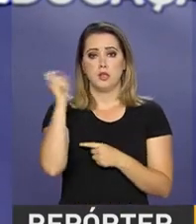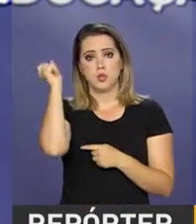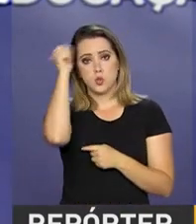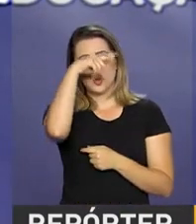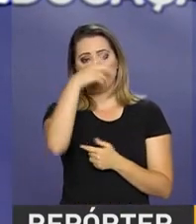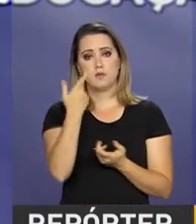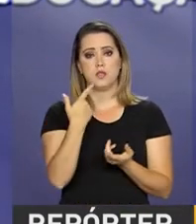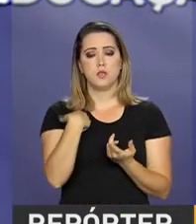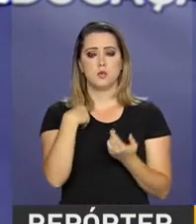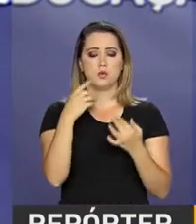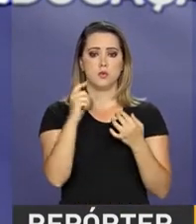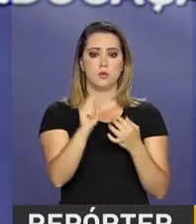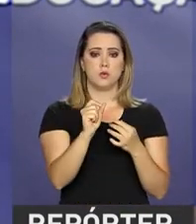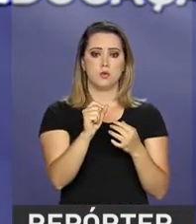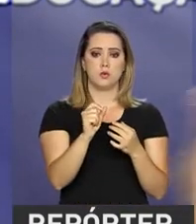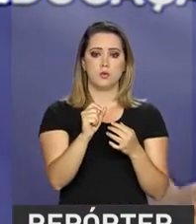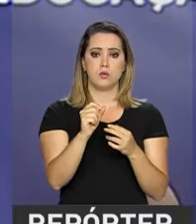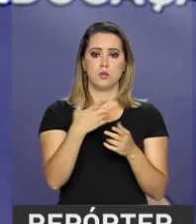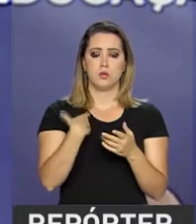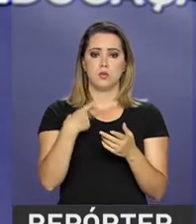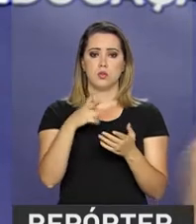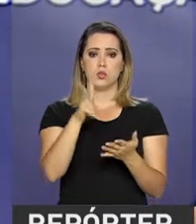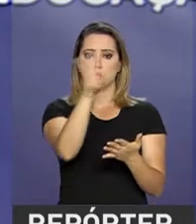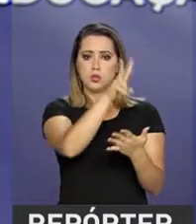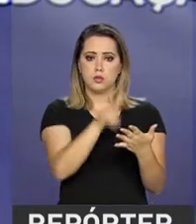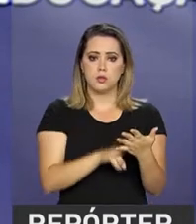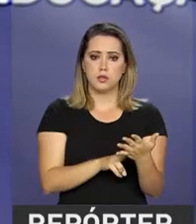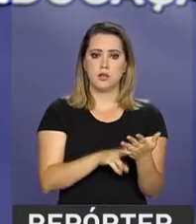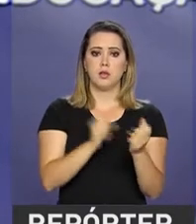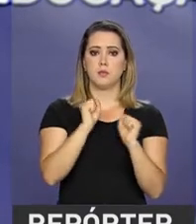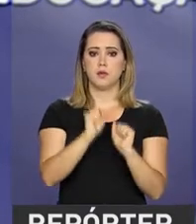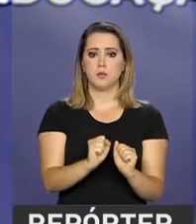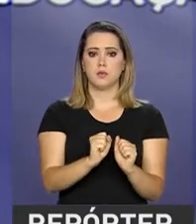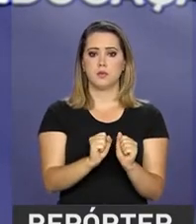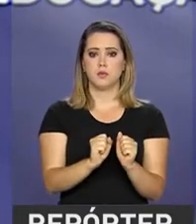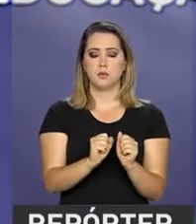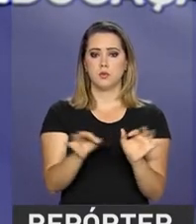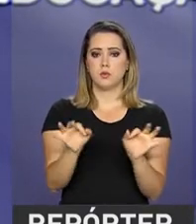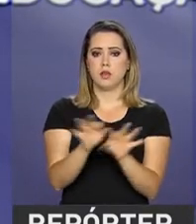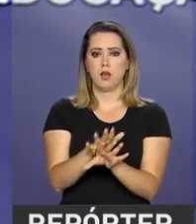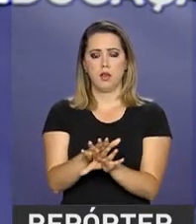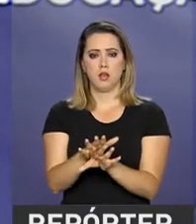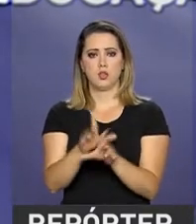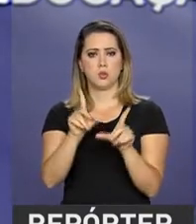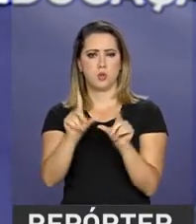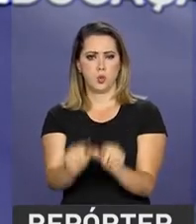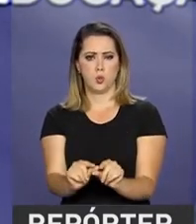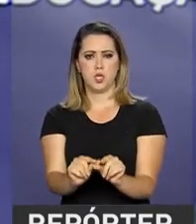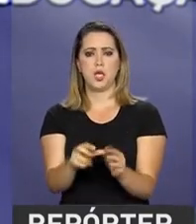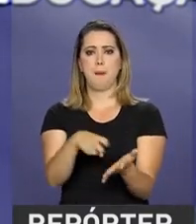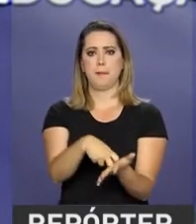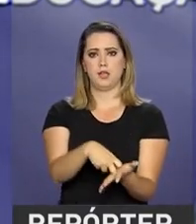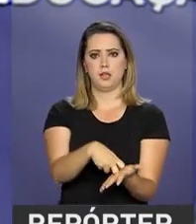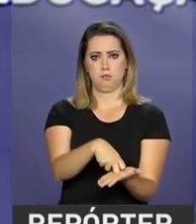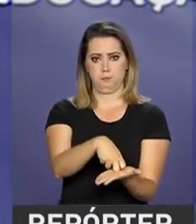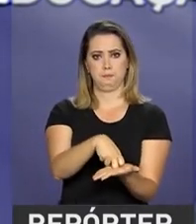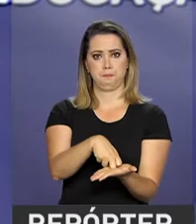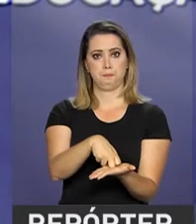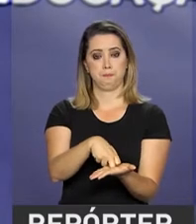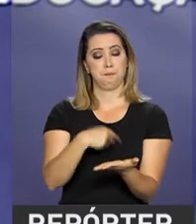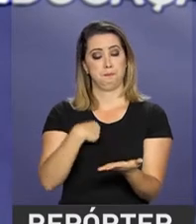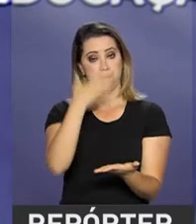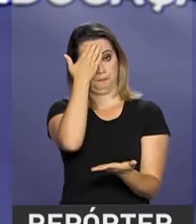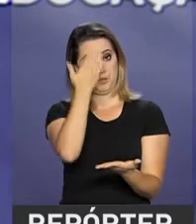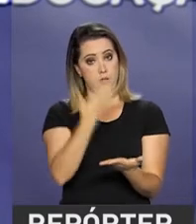cumprir esse requisito de ler para poder reme a pena então eu creio que